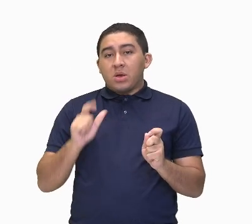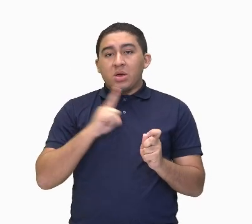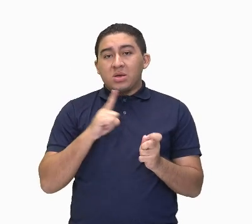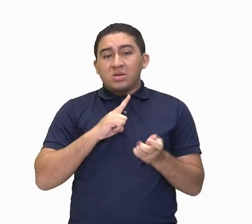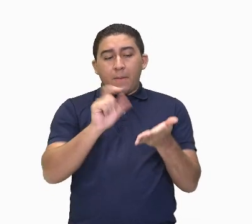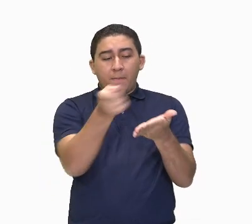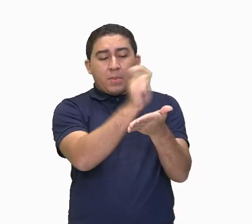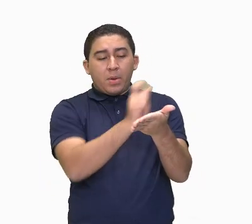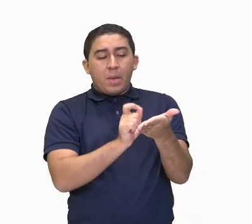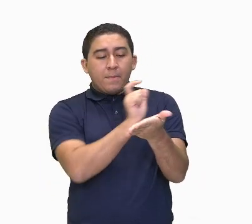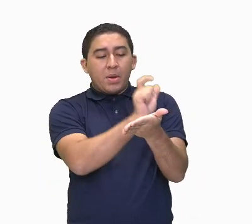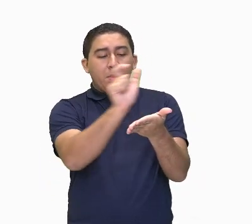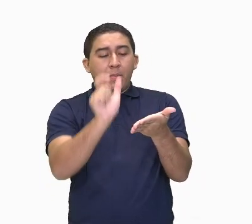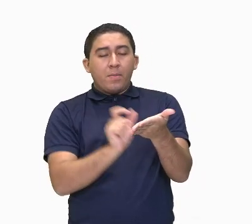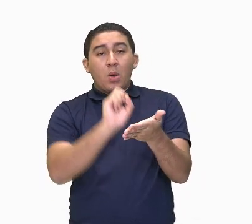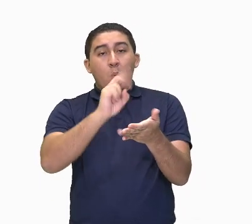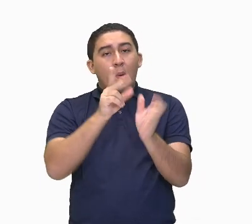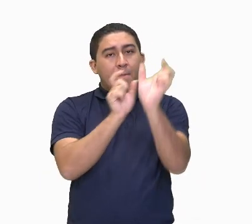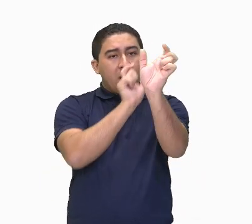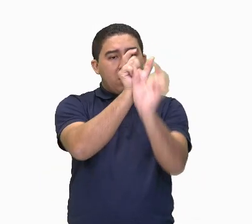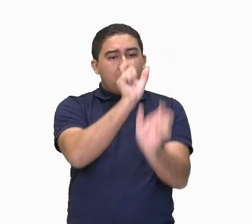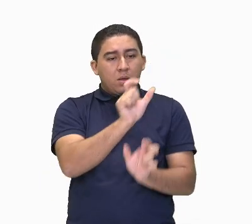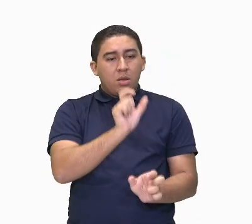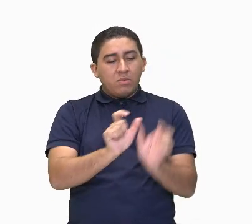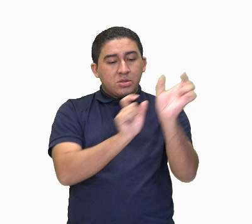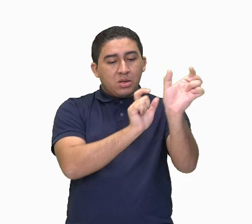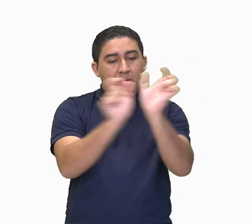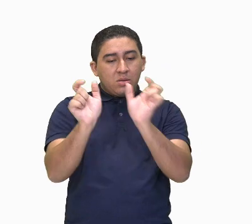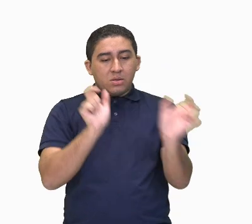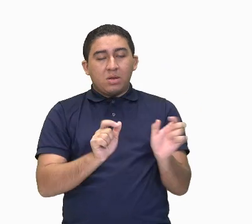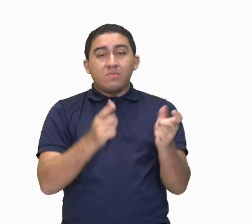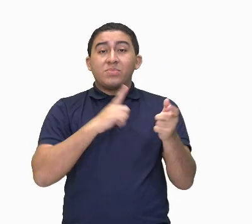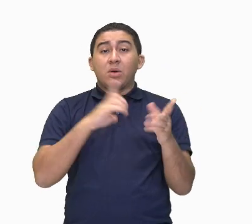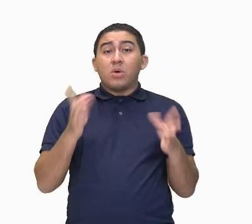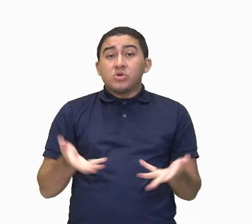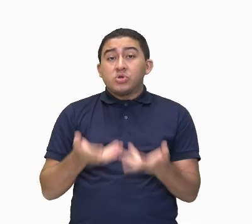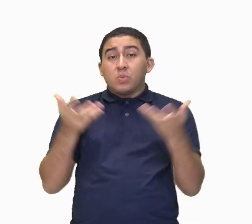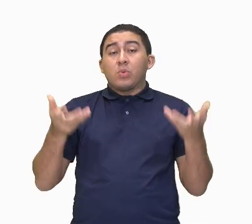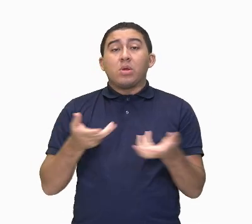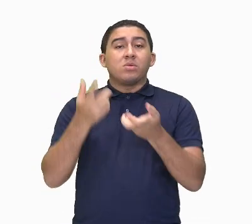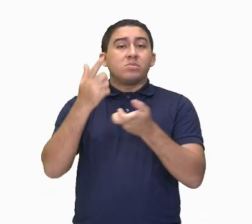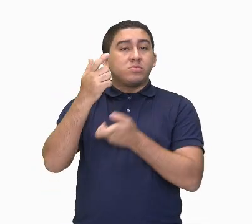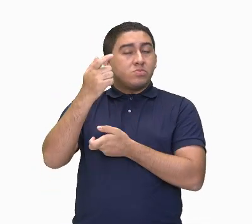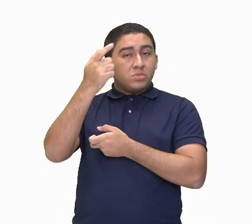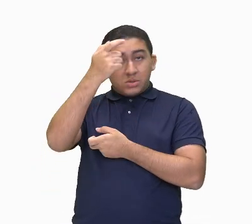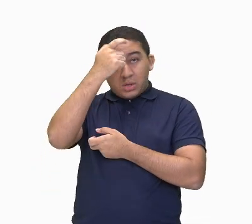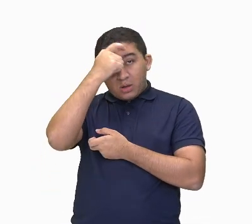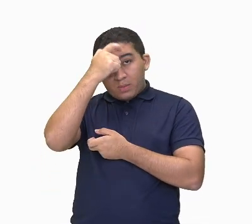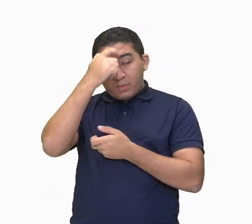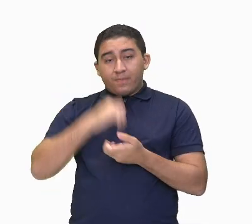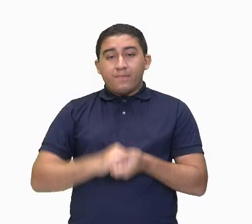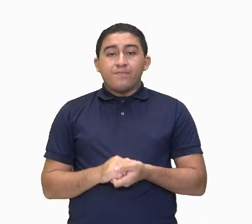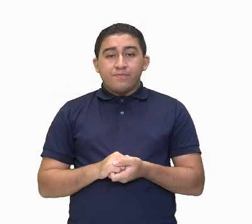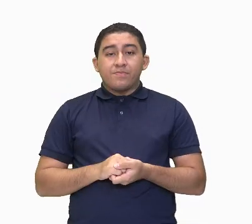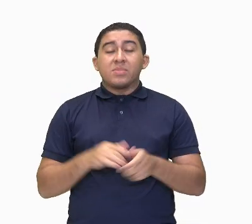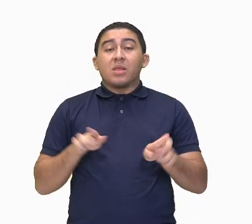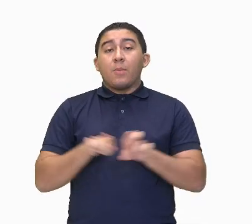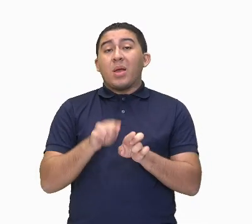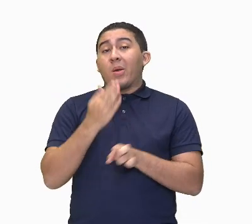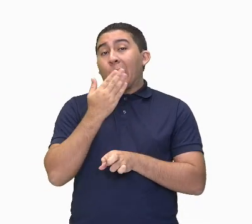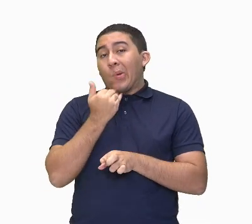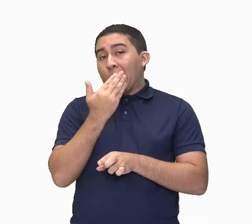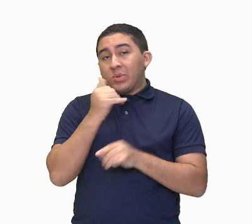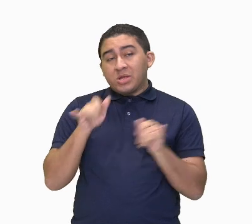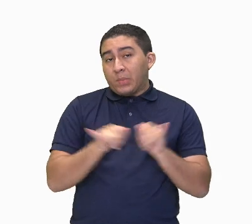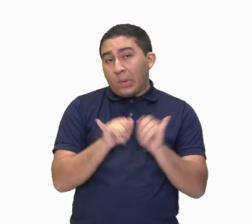caça-palavras, uma palavra cruzada, né, que você vai estar estimulando também o seu cérebro. Dieta pobre em nutrientes, né, como a gente está